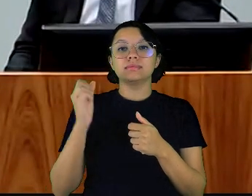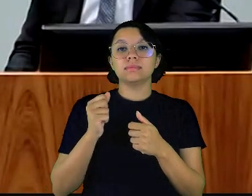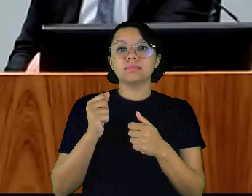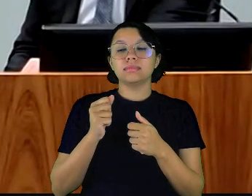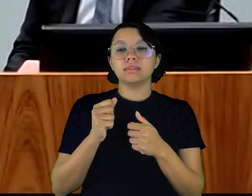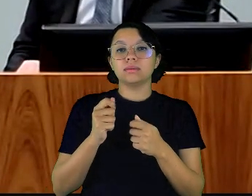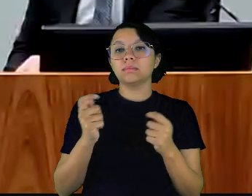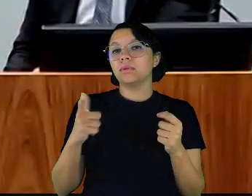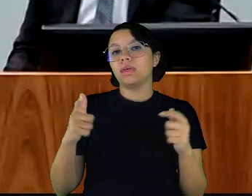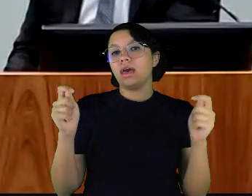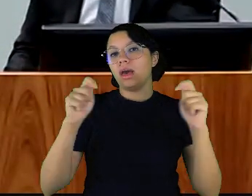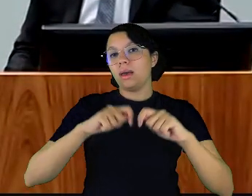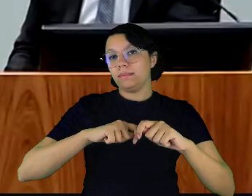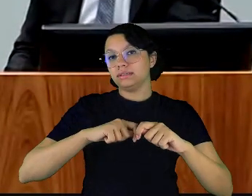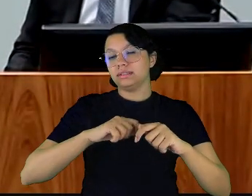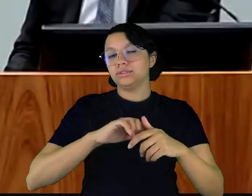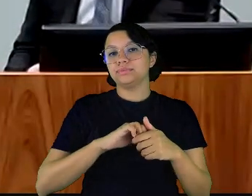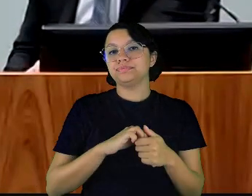de capacidade